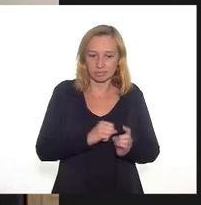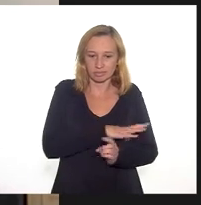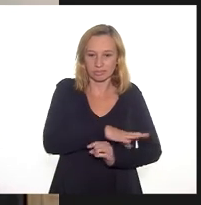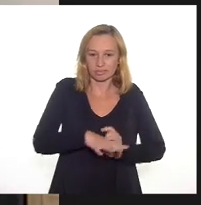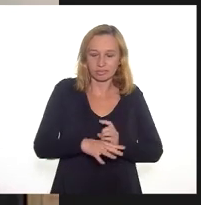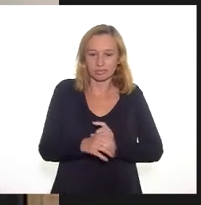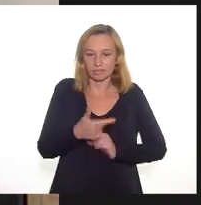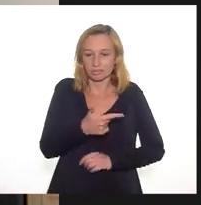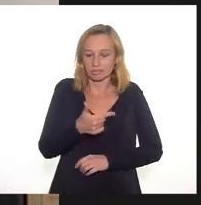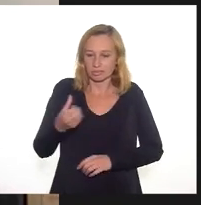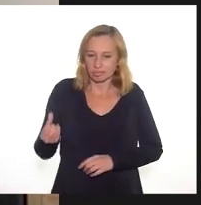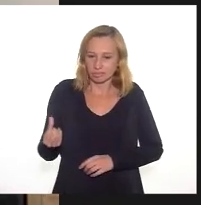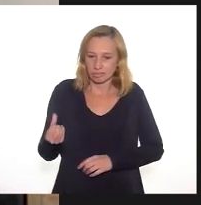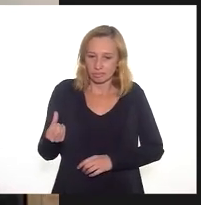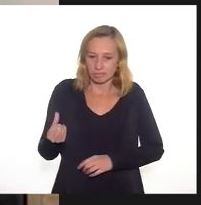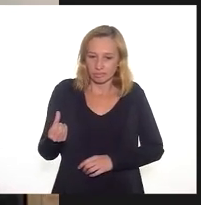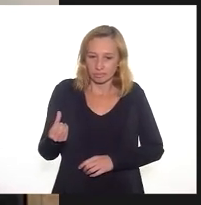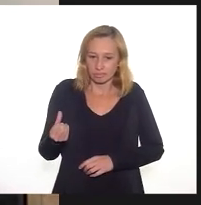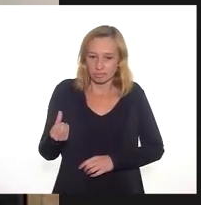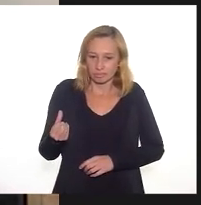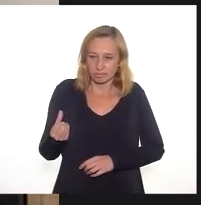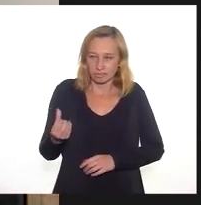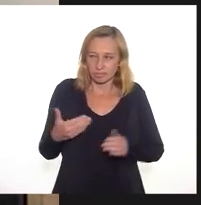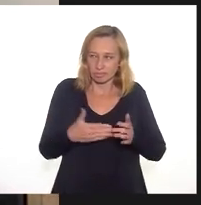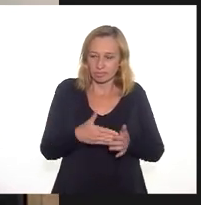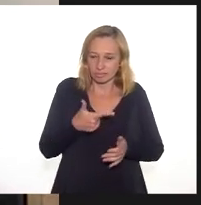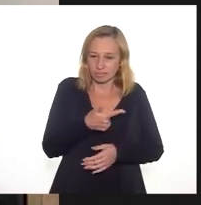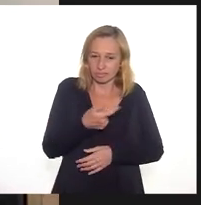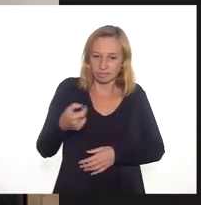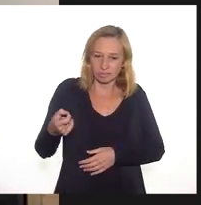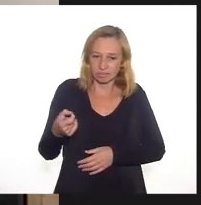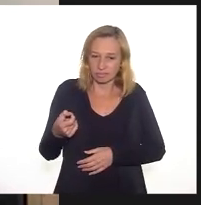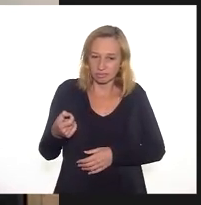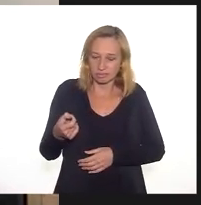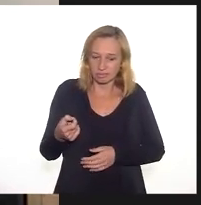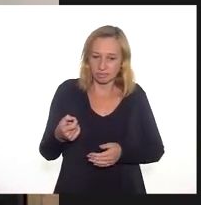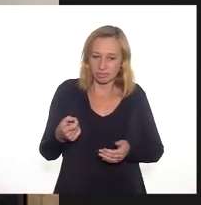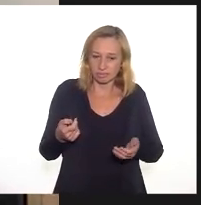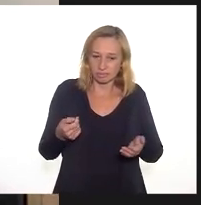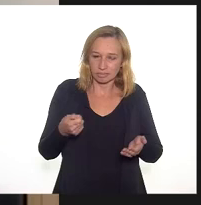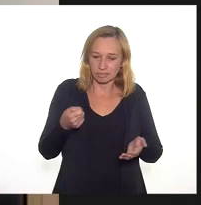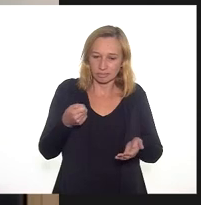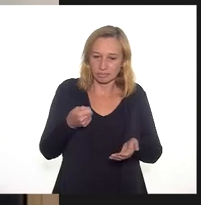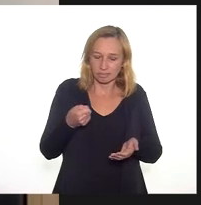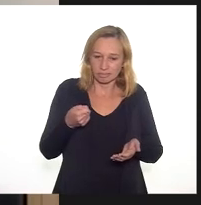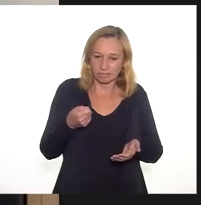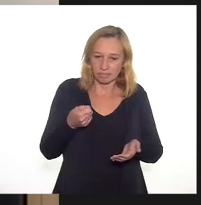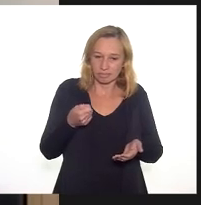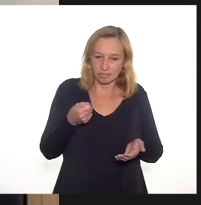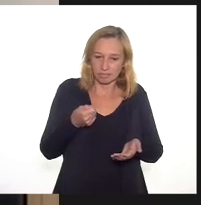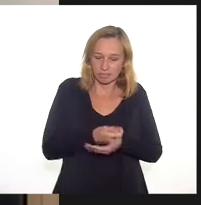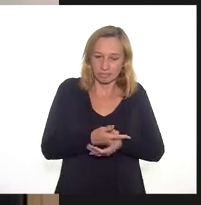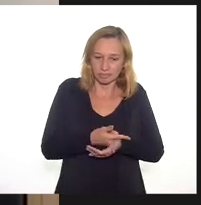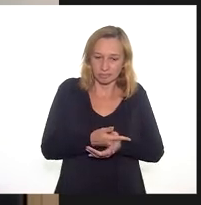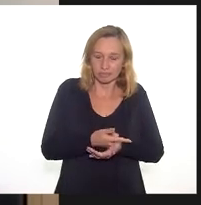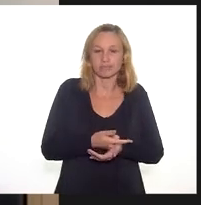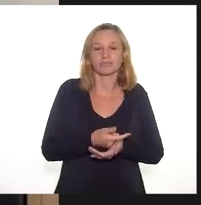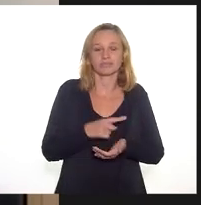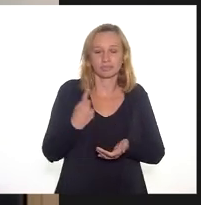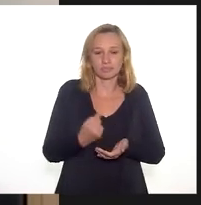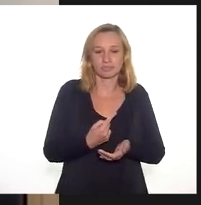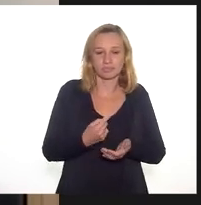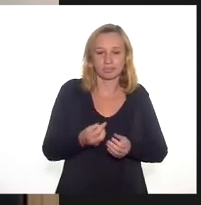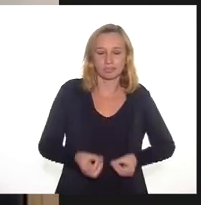2006. E até 2020 ele foi executado. E a gente doava pela